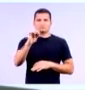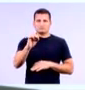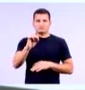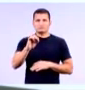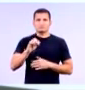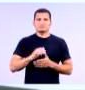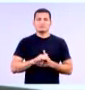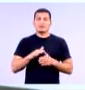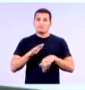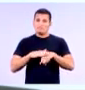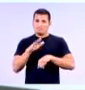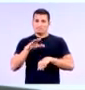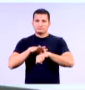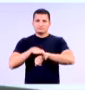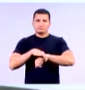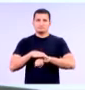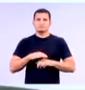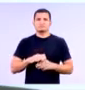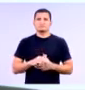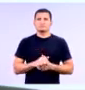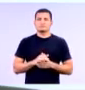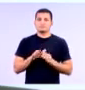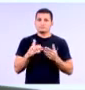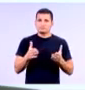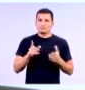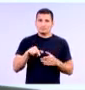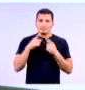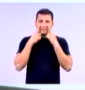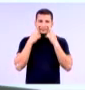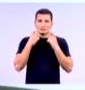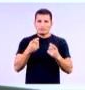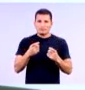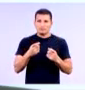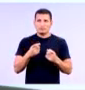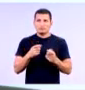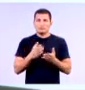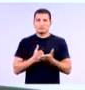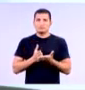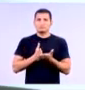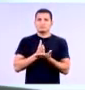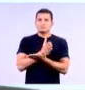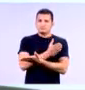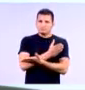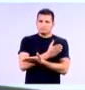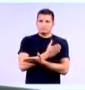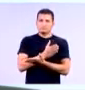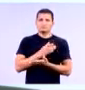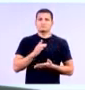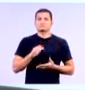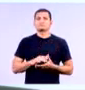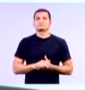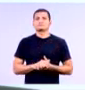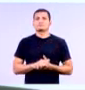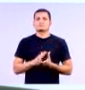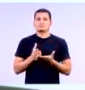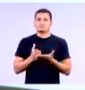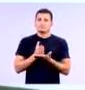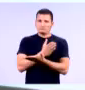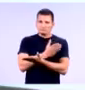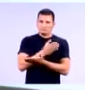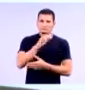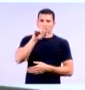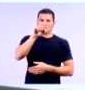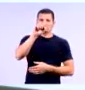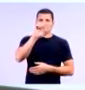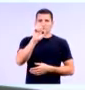mais segura. Então, é interessante a gente abolir, é recomendável mesmo abolir o set saldo,